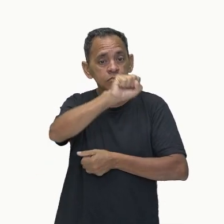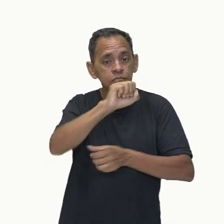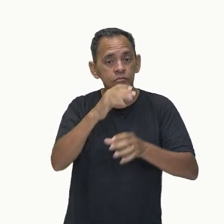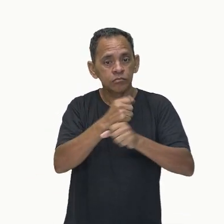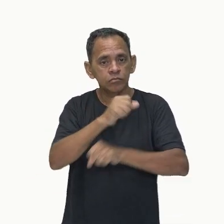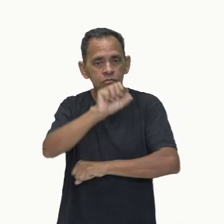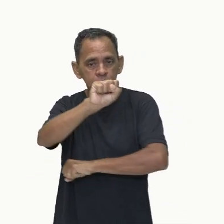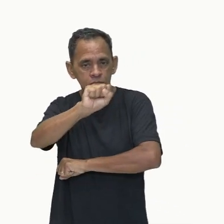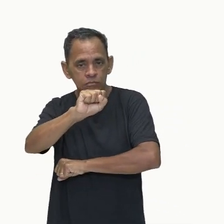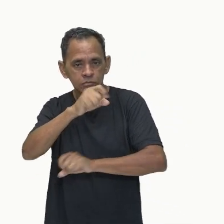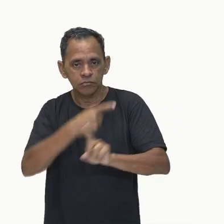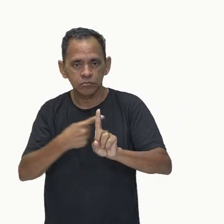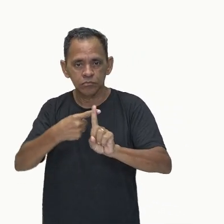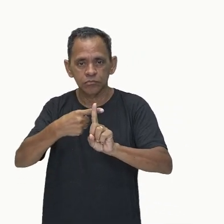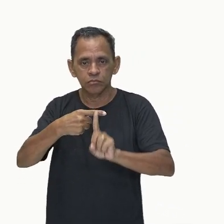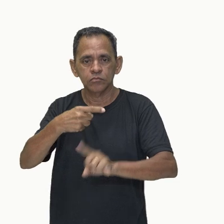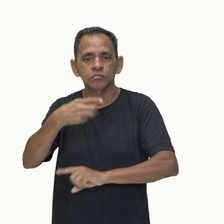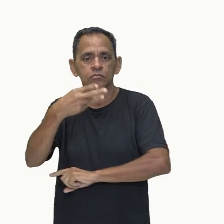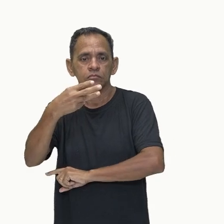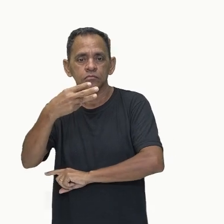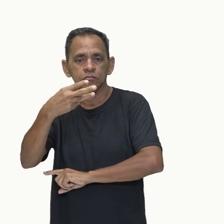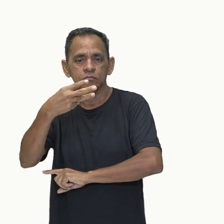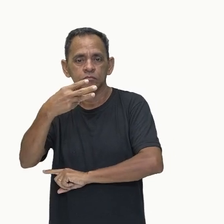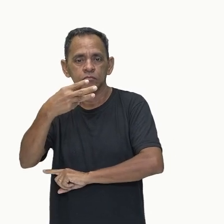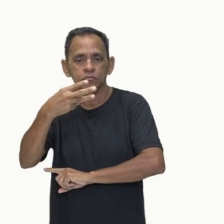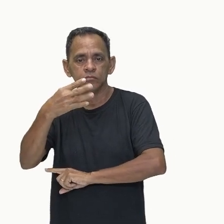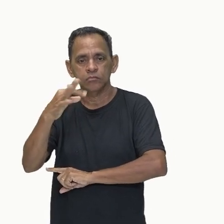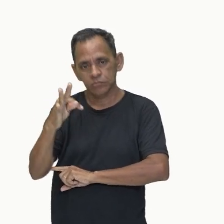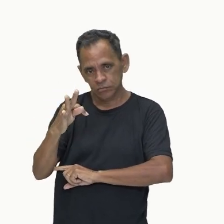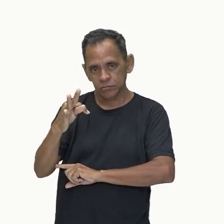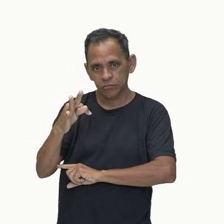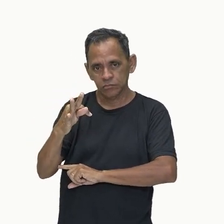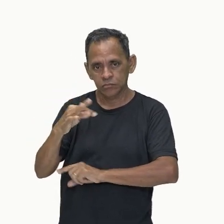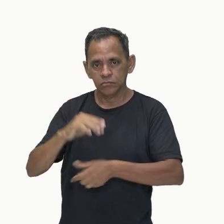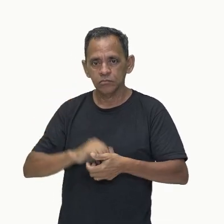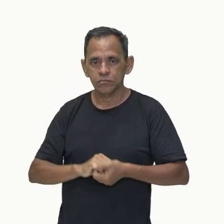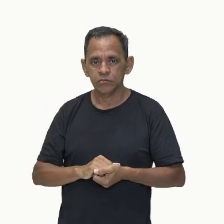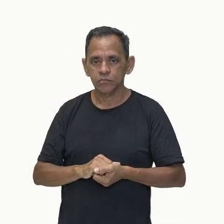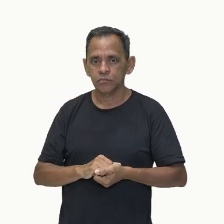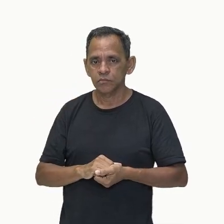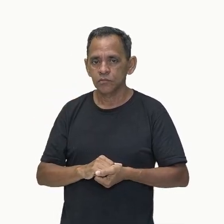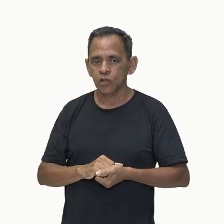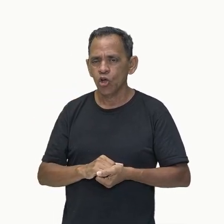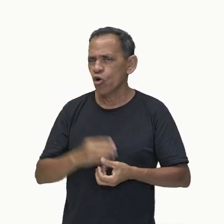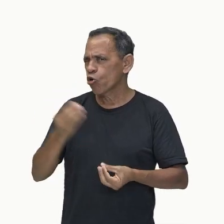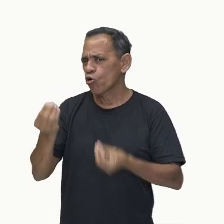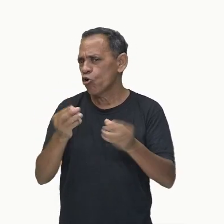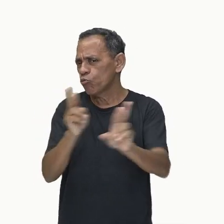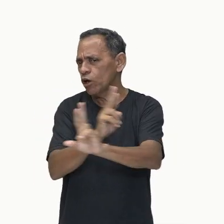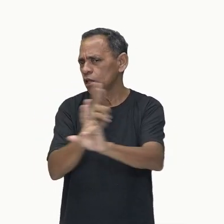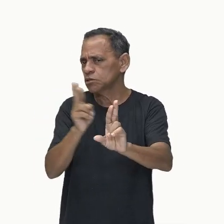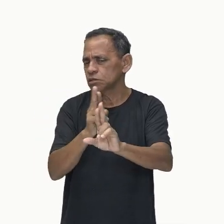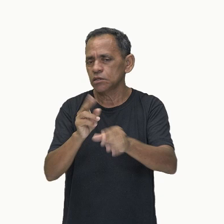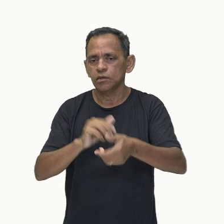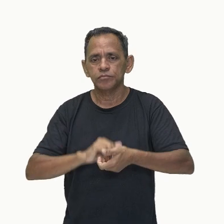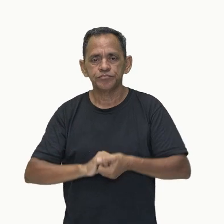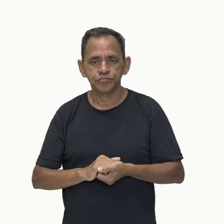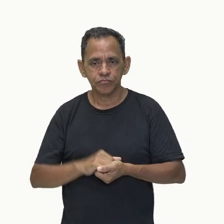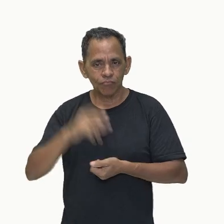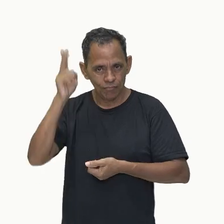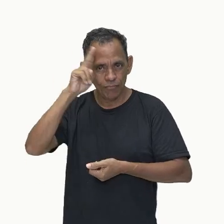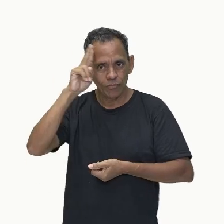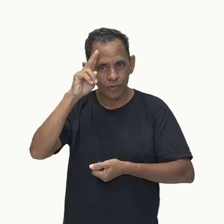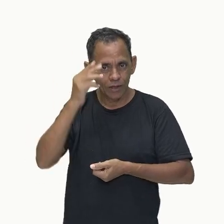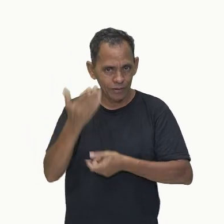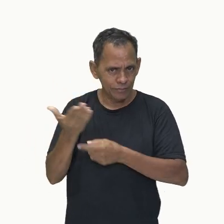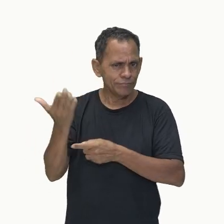8 mais 3t, tá, pessoal? E aí tu vai ter que ligar o nome e a pessoa. Lembra da equação